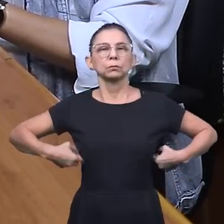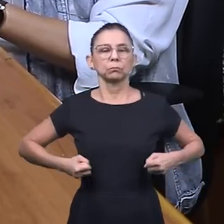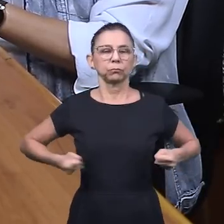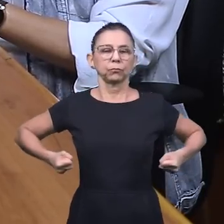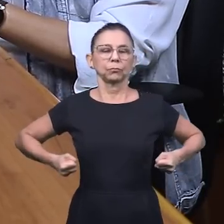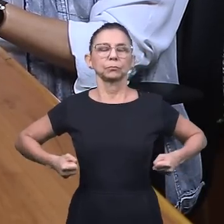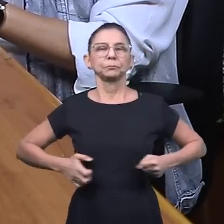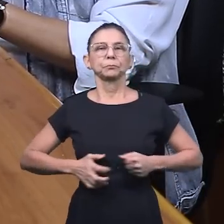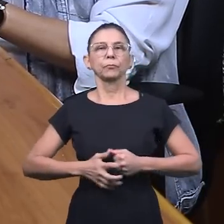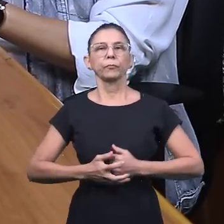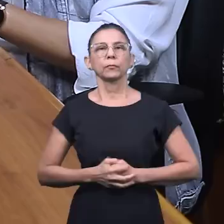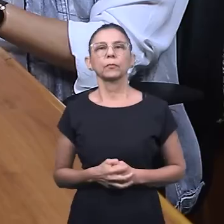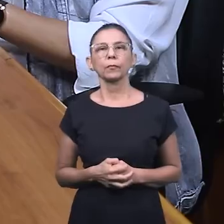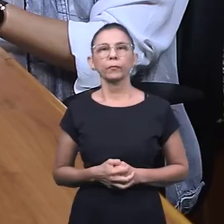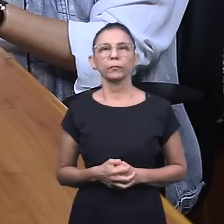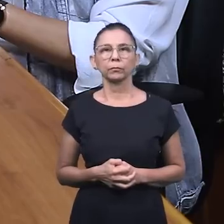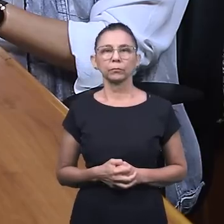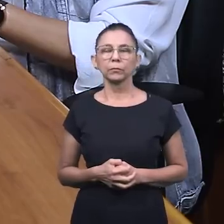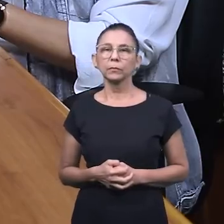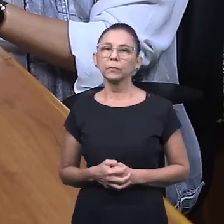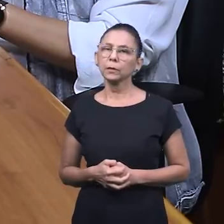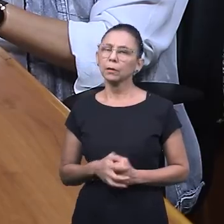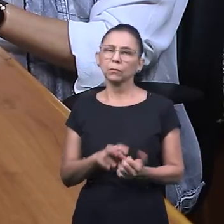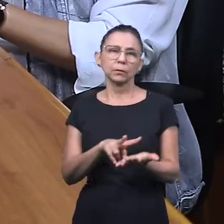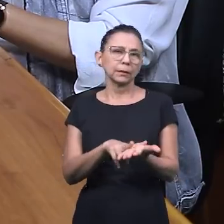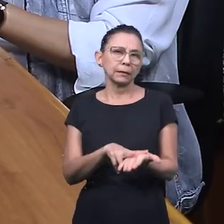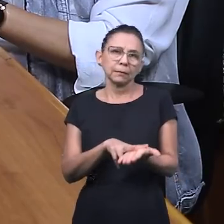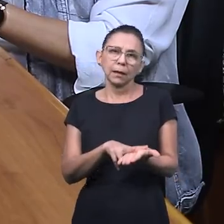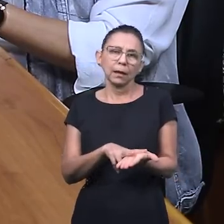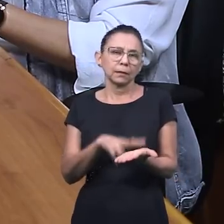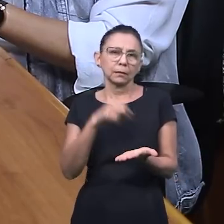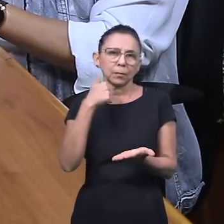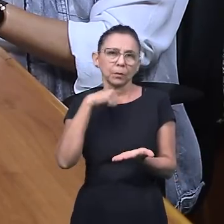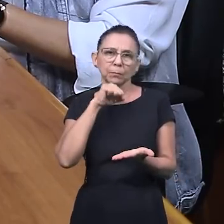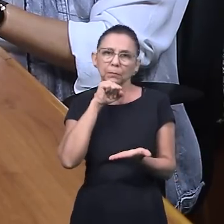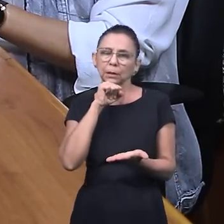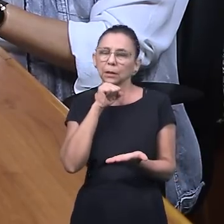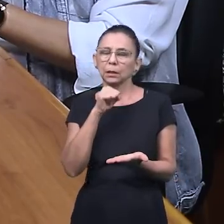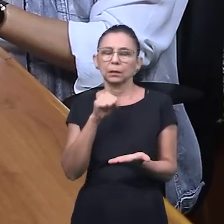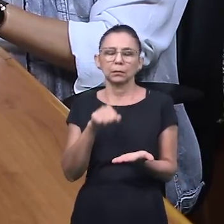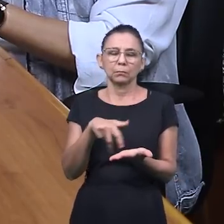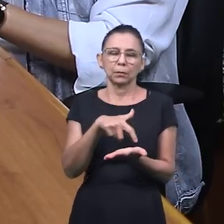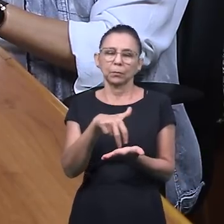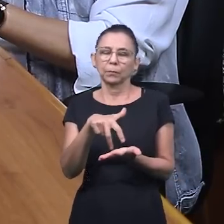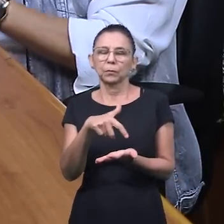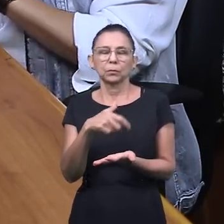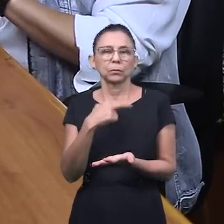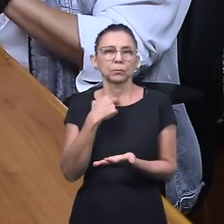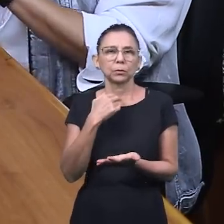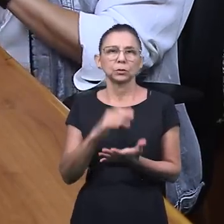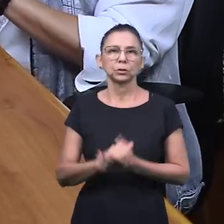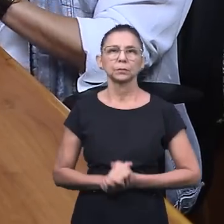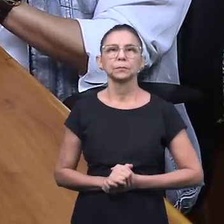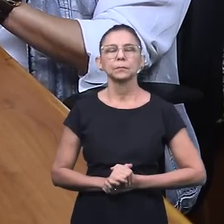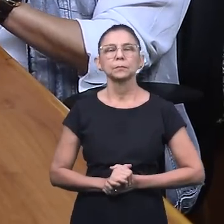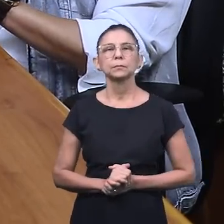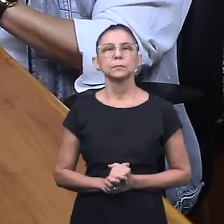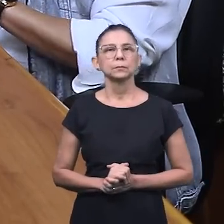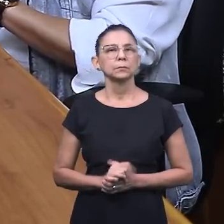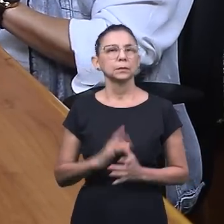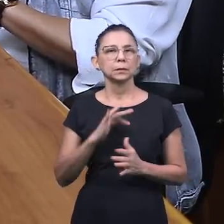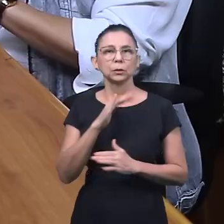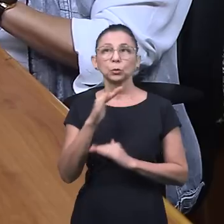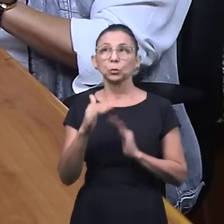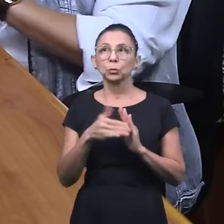cirurgia dessa proporção. Mas os primeiros dias ficou deitada, não podia se movimentar direito. A cirurgia foi um sucesso?